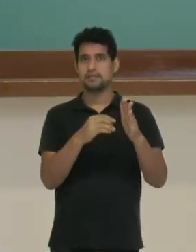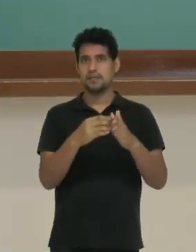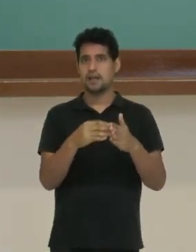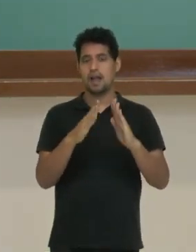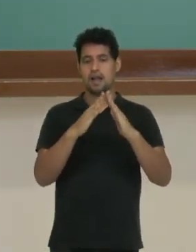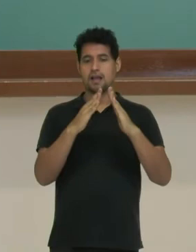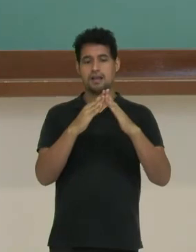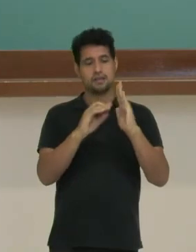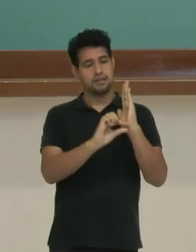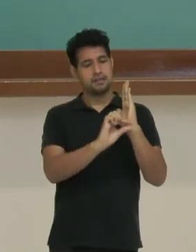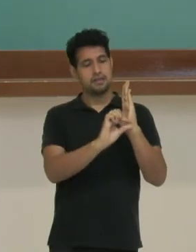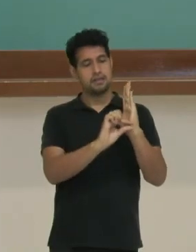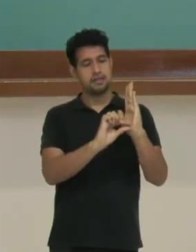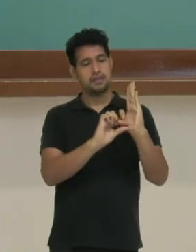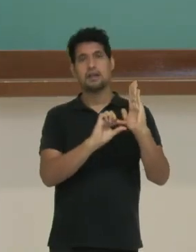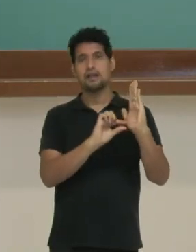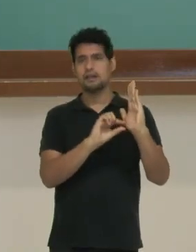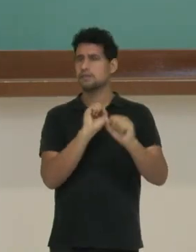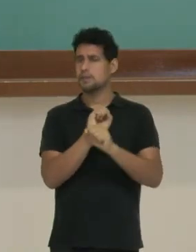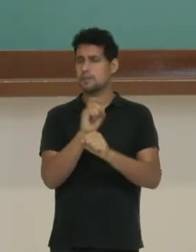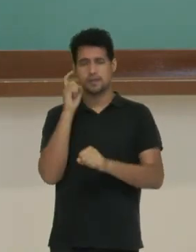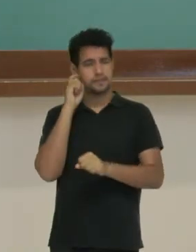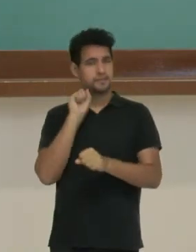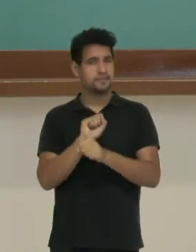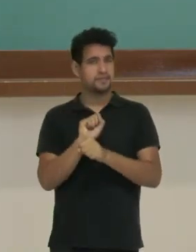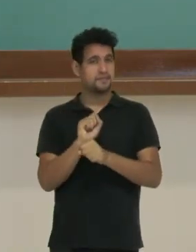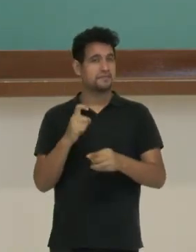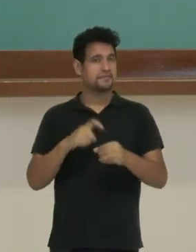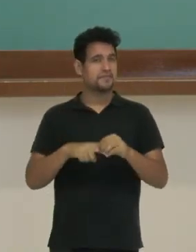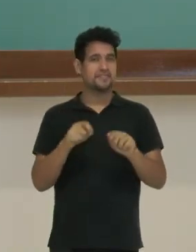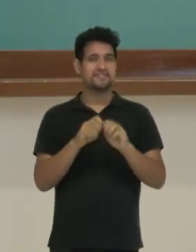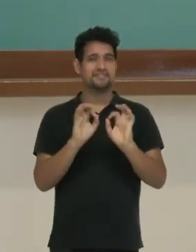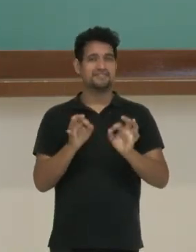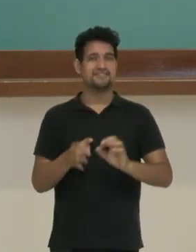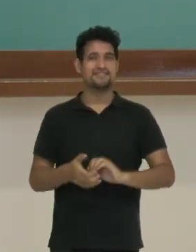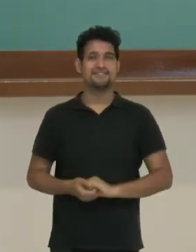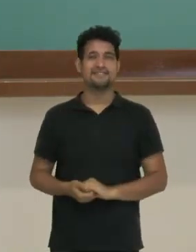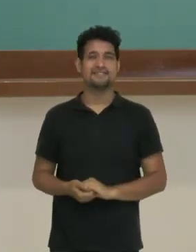que é perímetro. Então, vou dar um tempinho para vocês e a prof já retoma para fazer a correção.